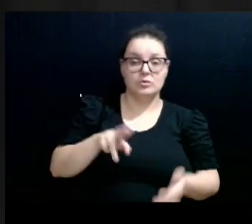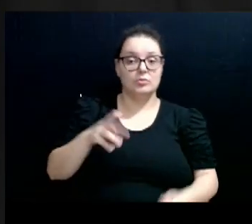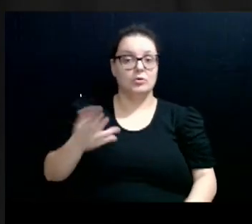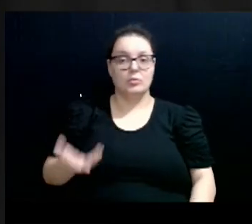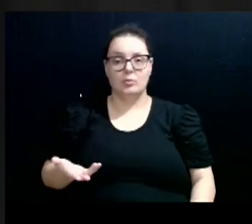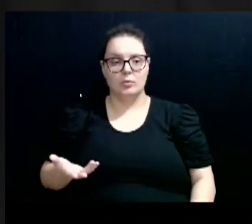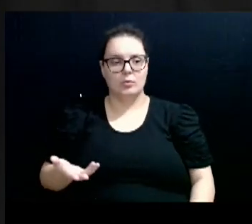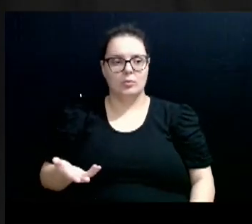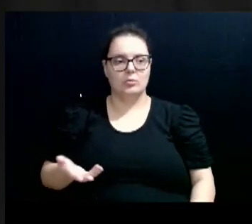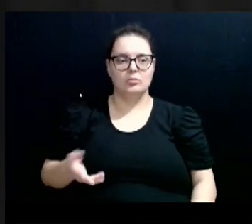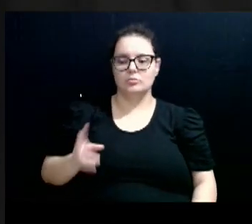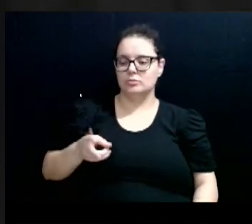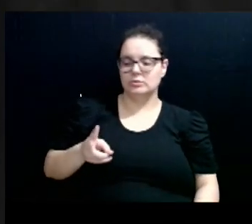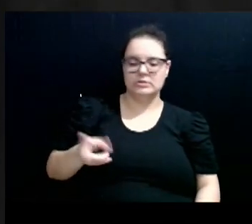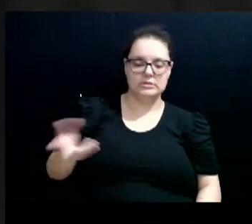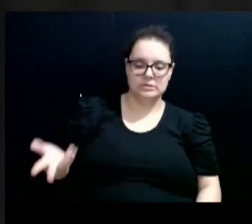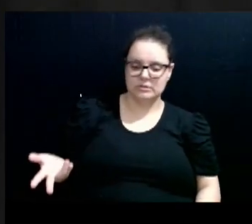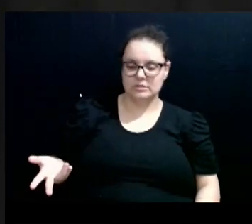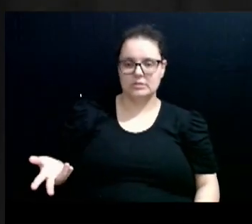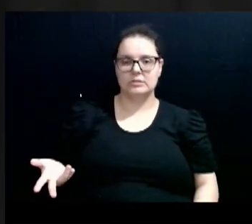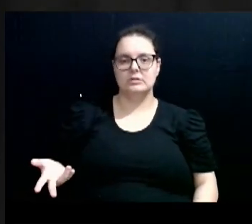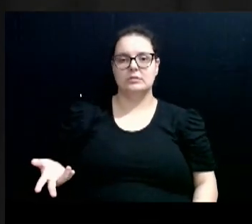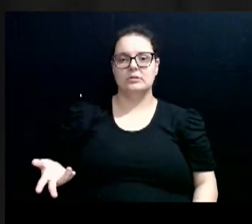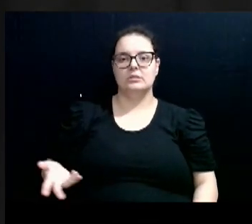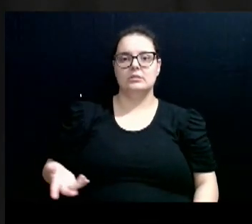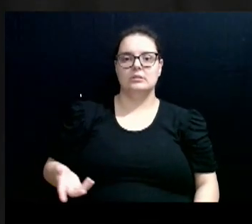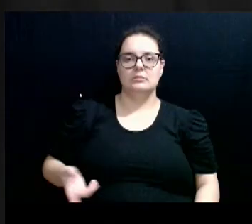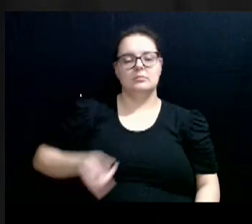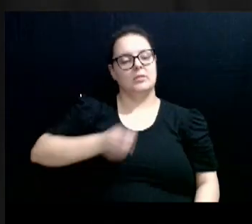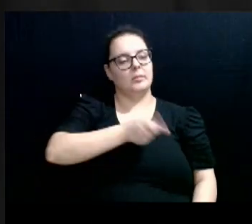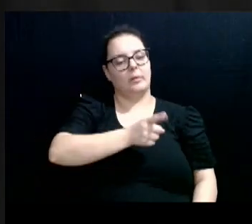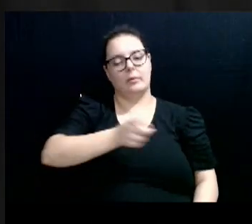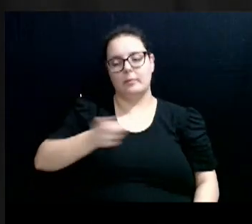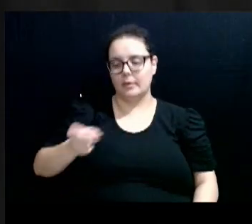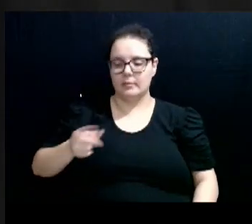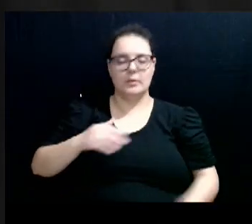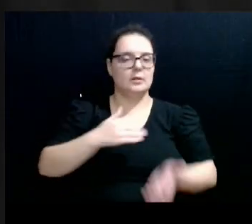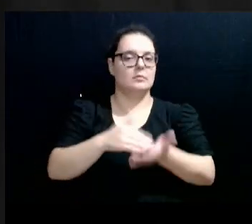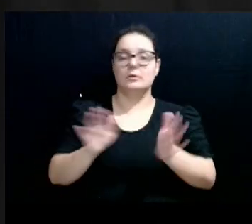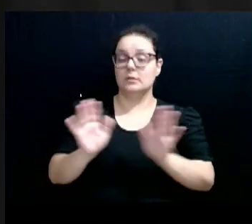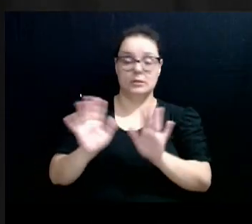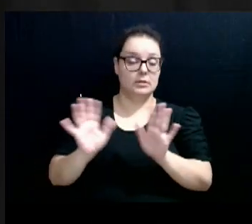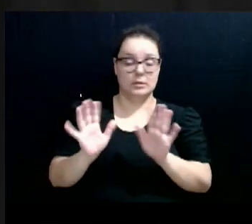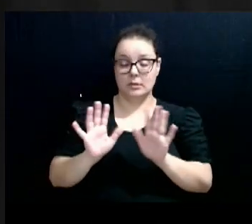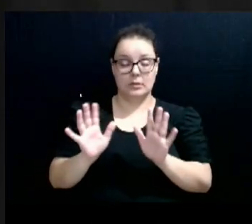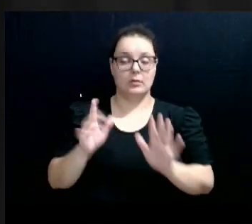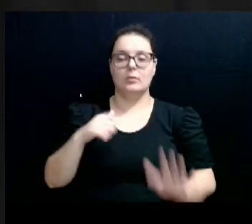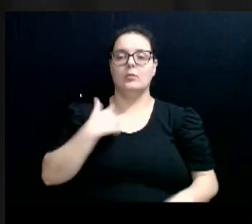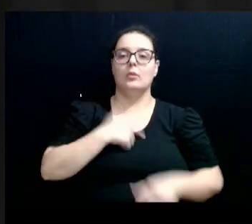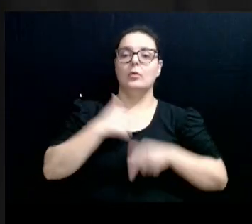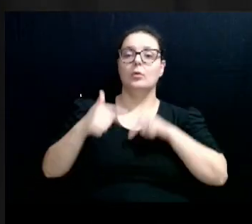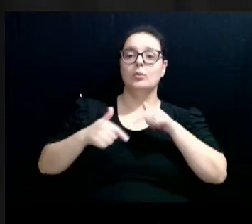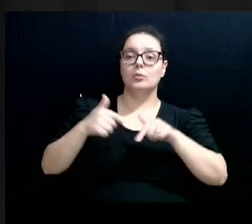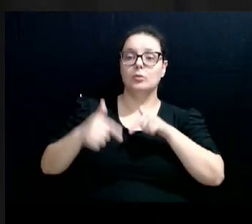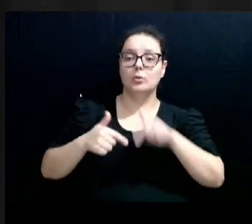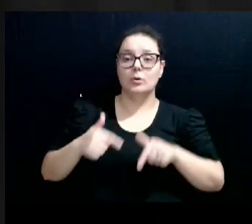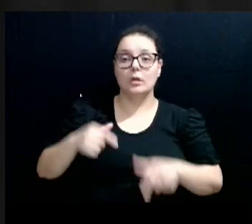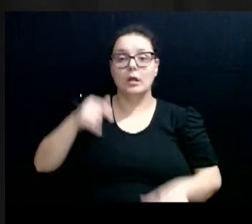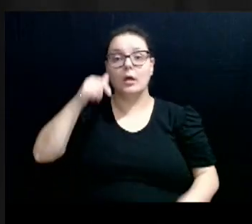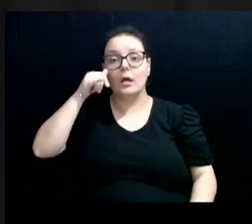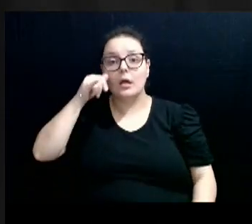tempo exortando as demais secretarias. Não se trata disso. O nosso trabalho é preventivo,